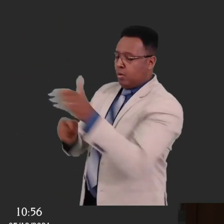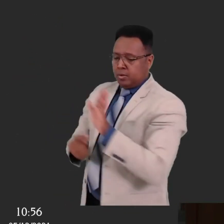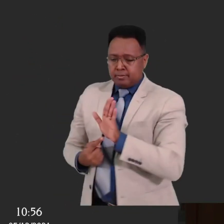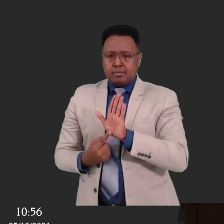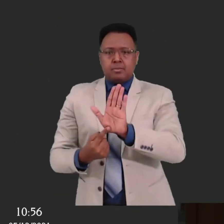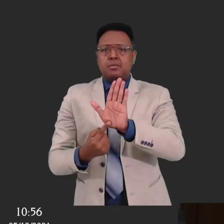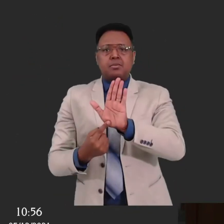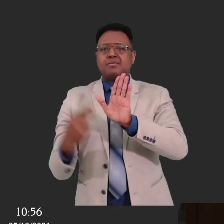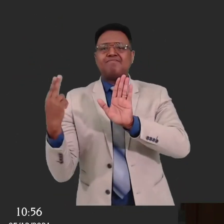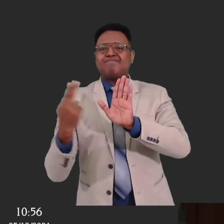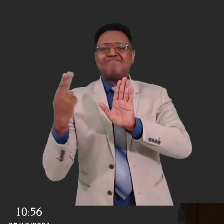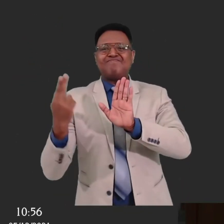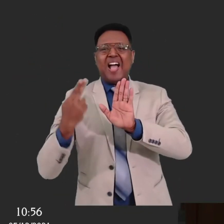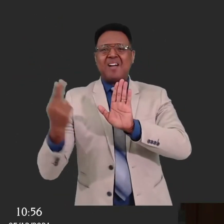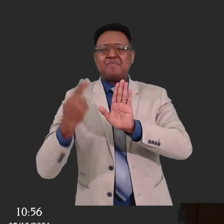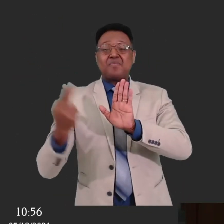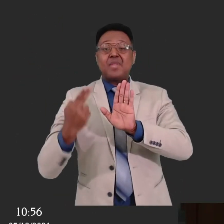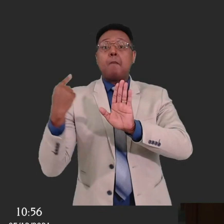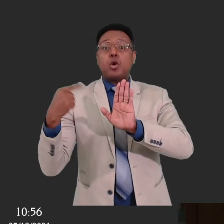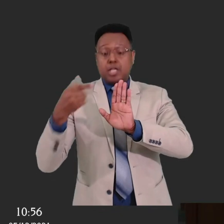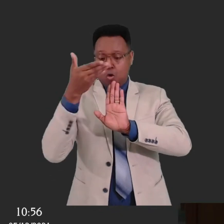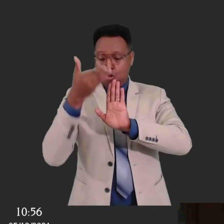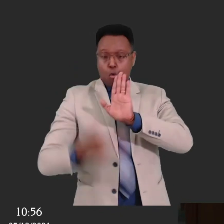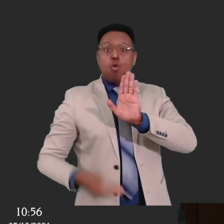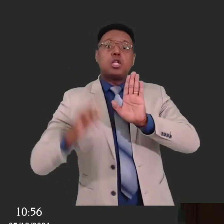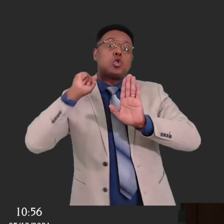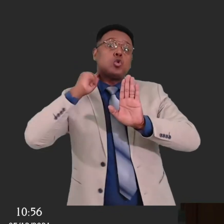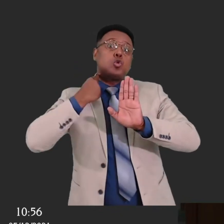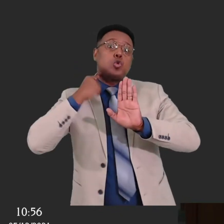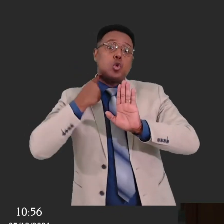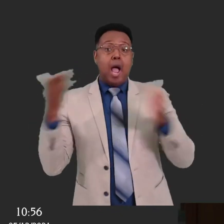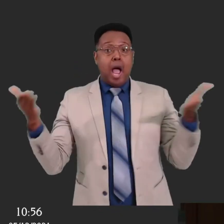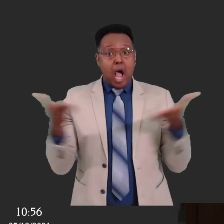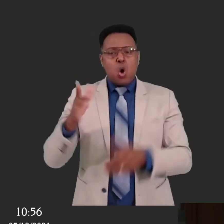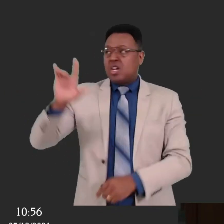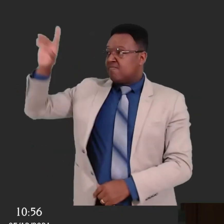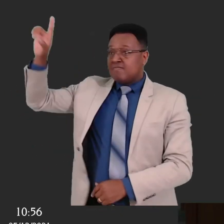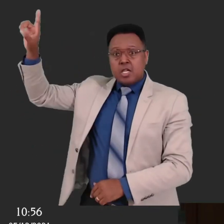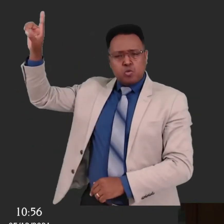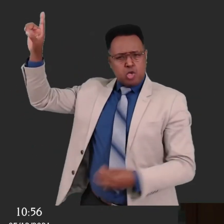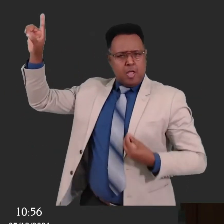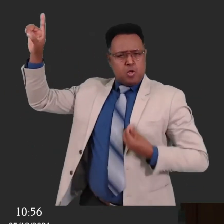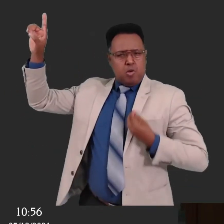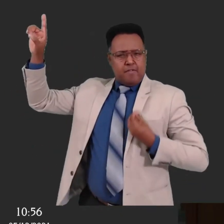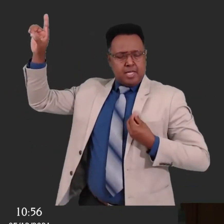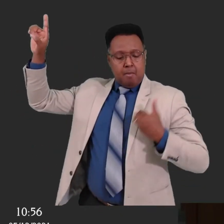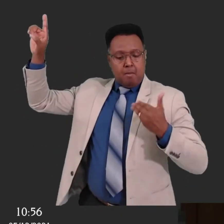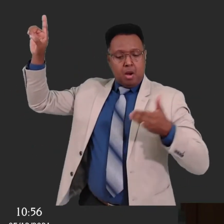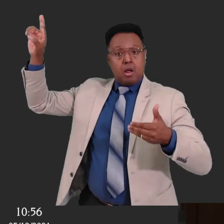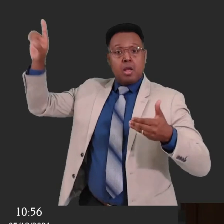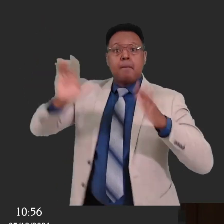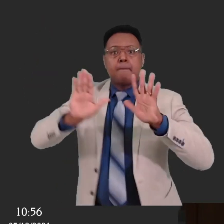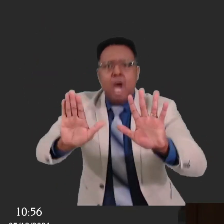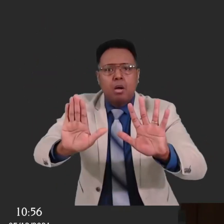O Senhor para um pouquinho o curso da tua vida para te fazer uma limpeza nesta manhã.